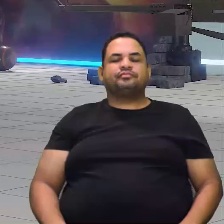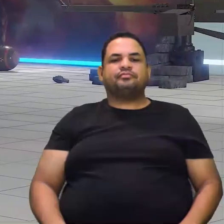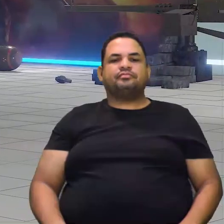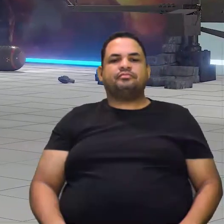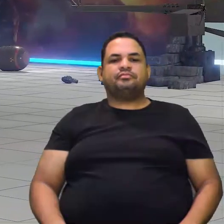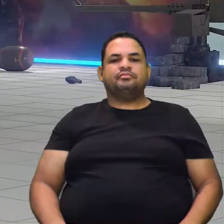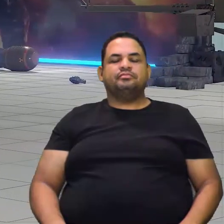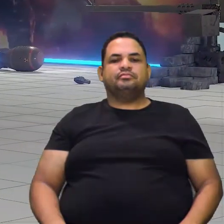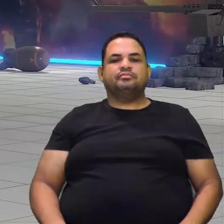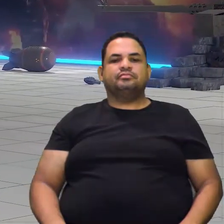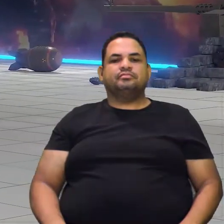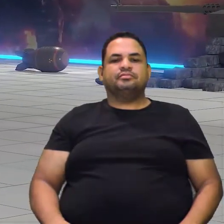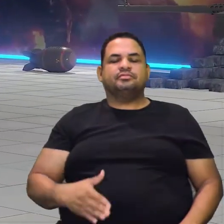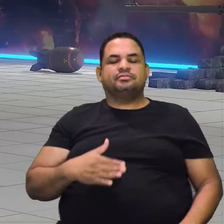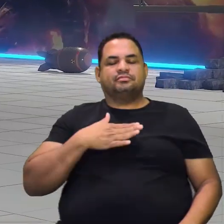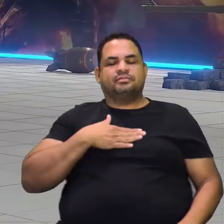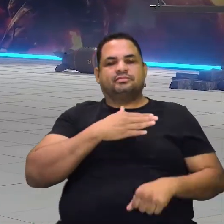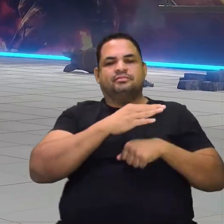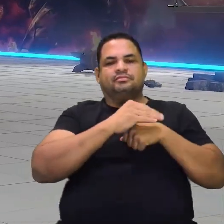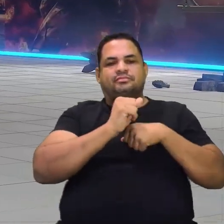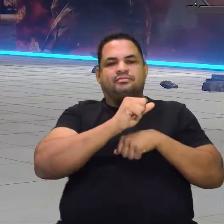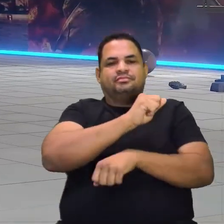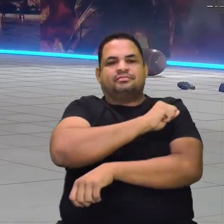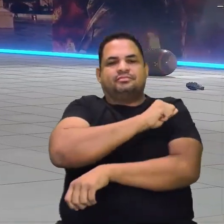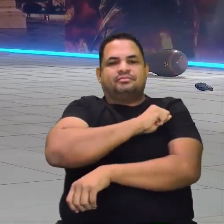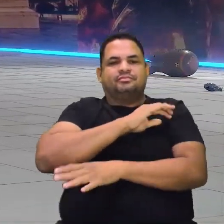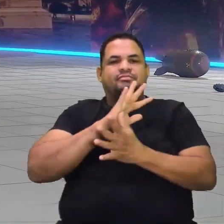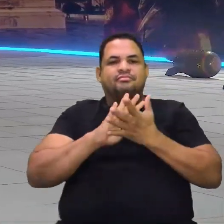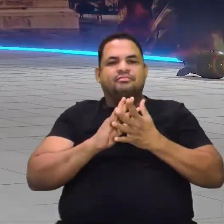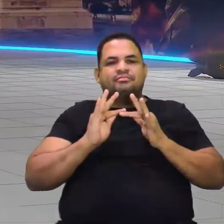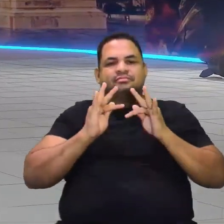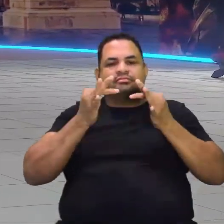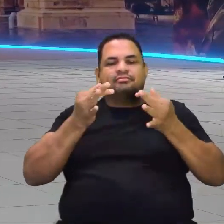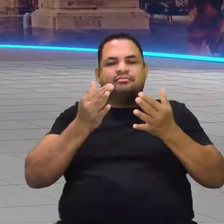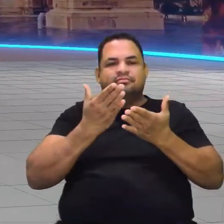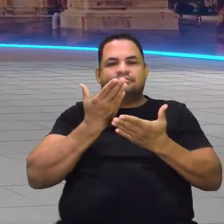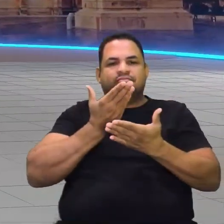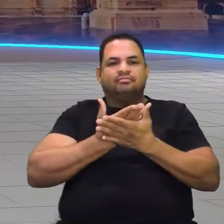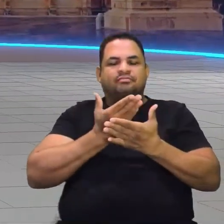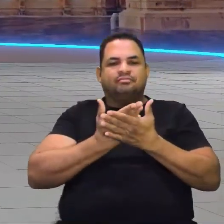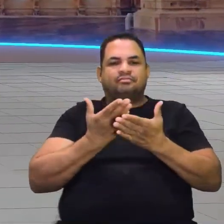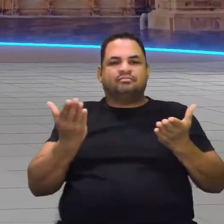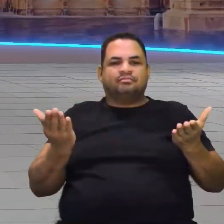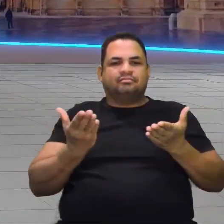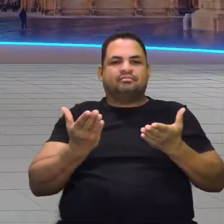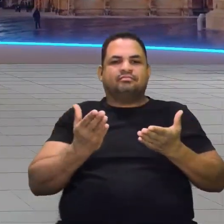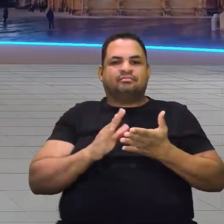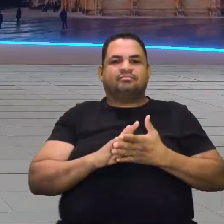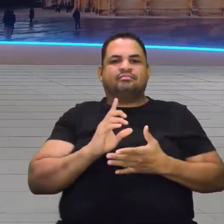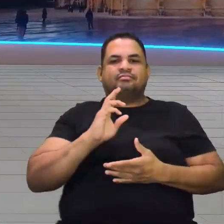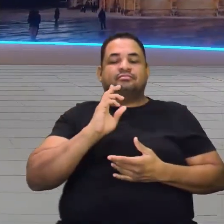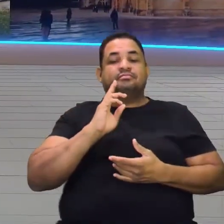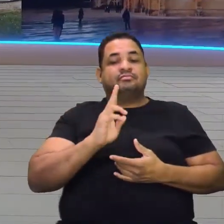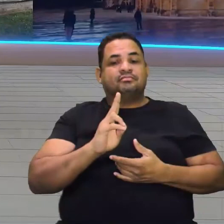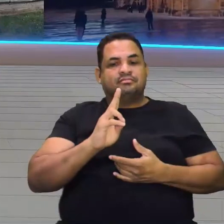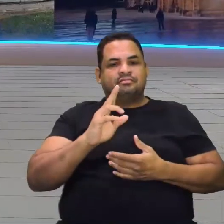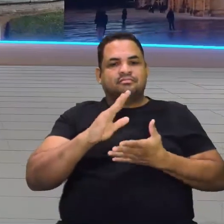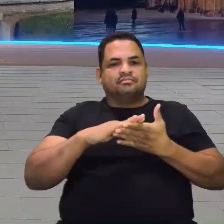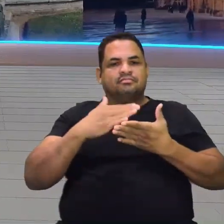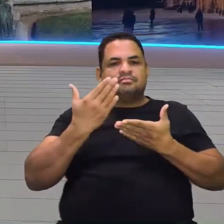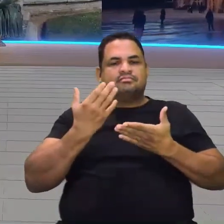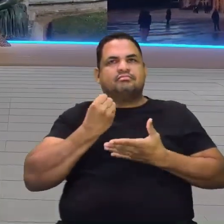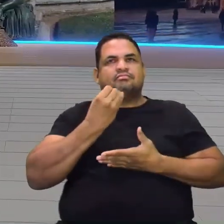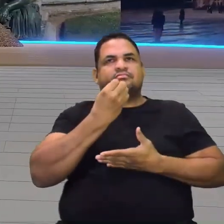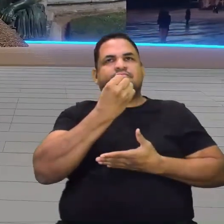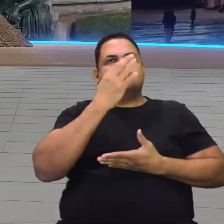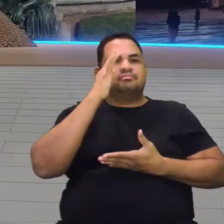E aí, meus queridos alunos, a gente está chegando ao final de nossa aula. E mais uma aventura dessa. Eu não chamei